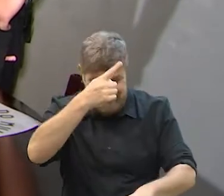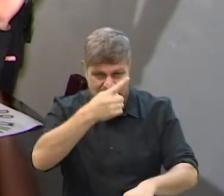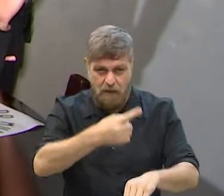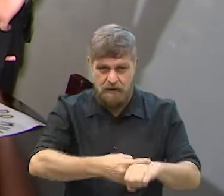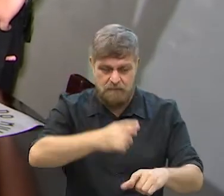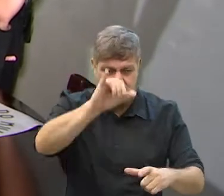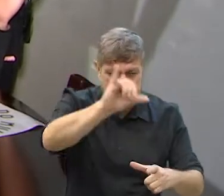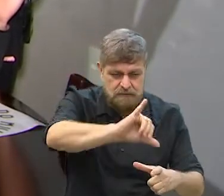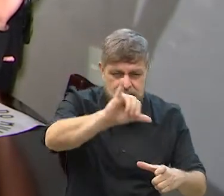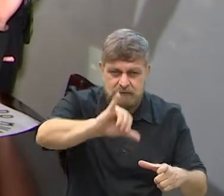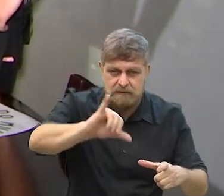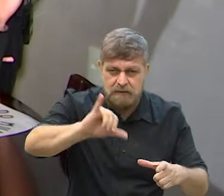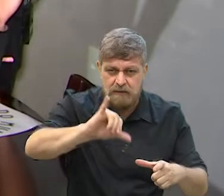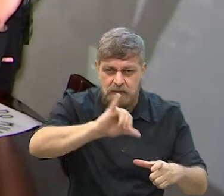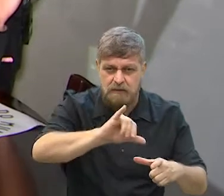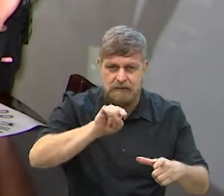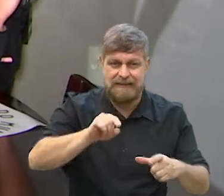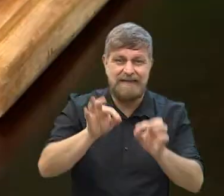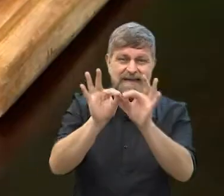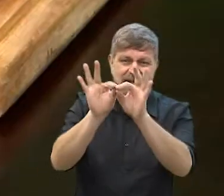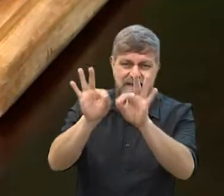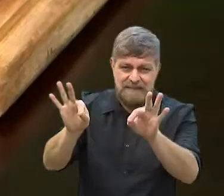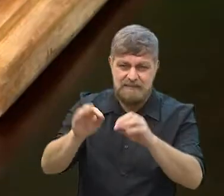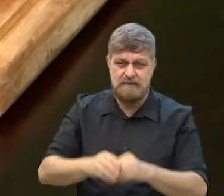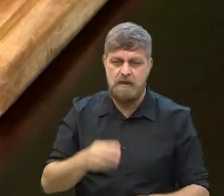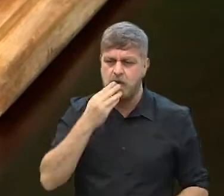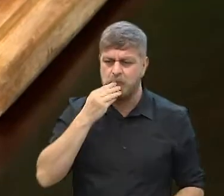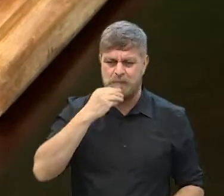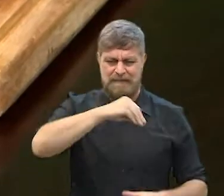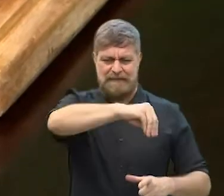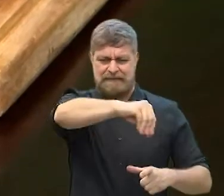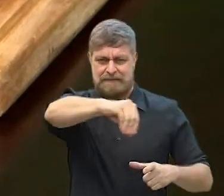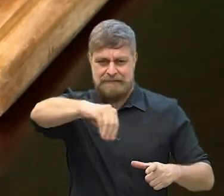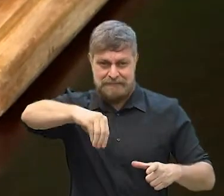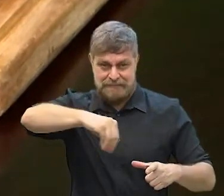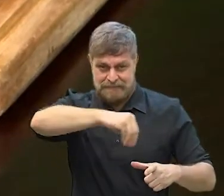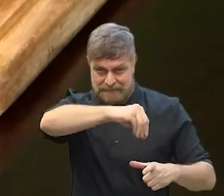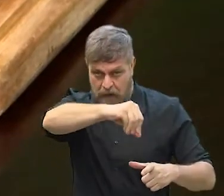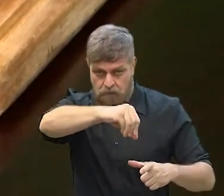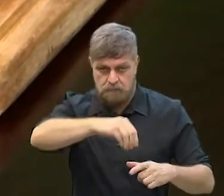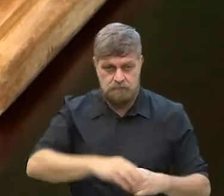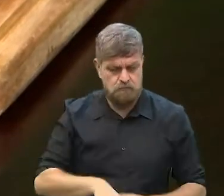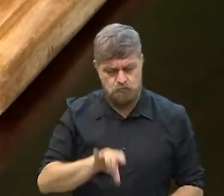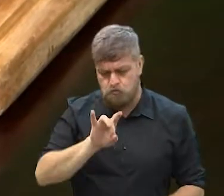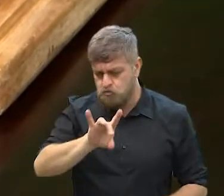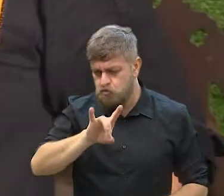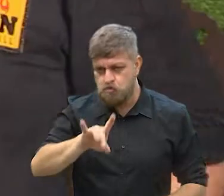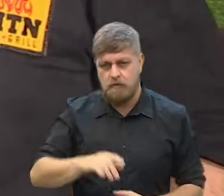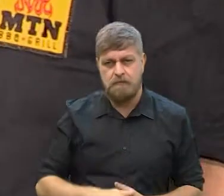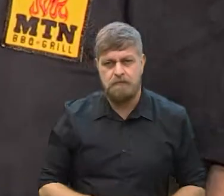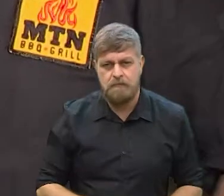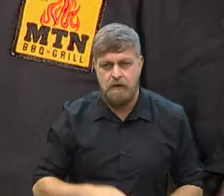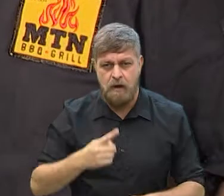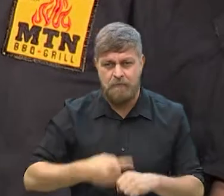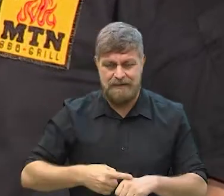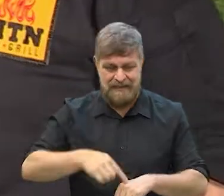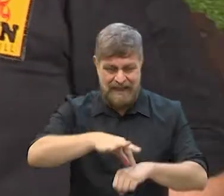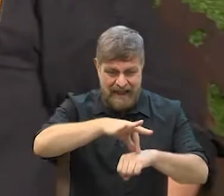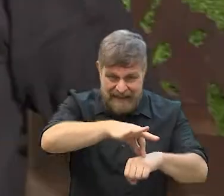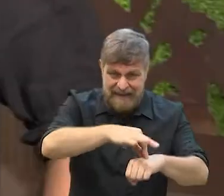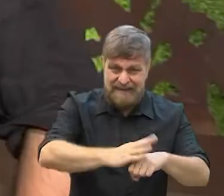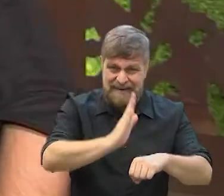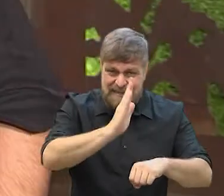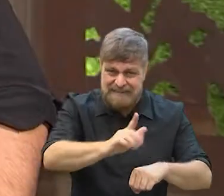temperar, é um tempero simples de sal grosso. Só sal grosso, somente sal grosso. Por quê? Porque ela é uma carne que já tem um